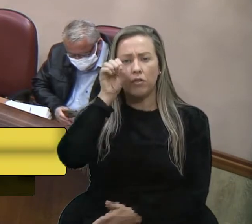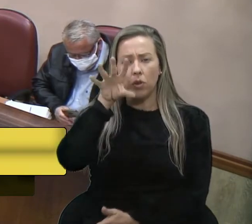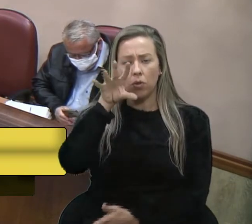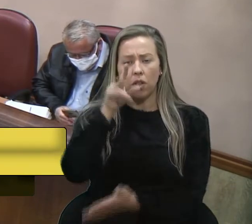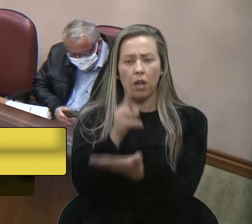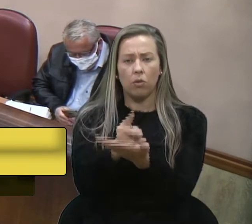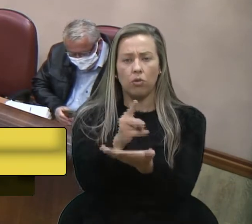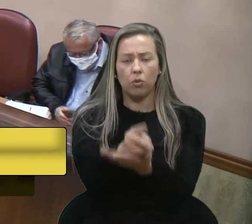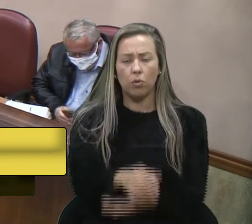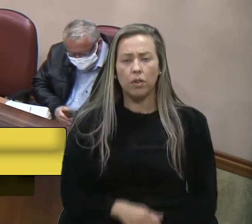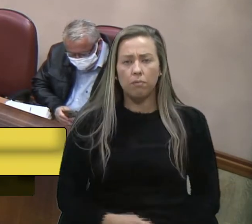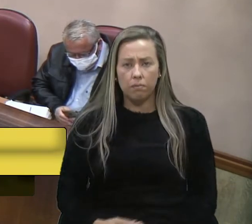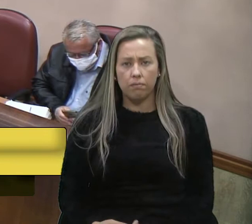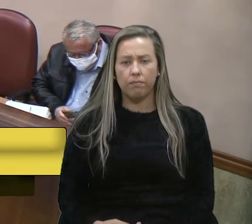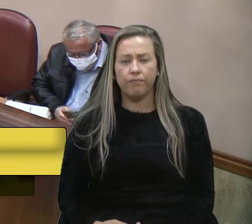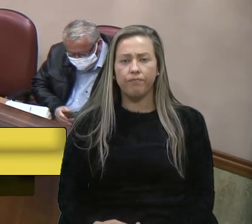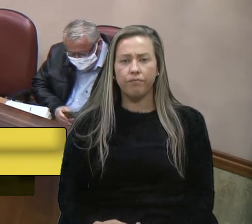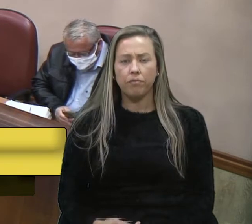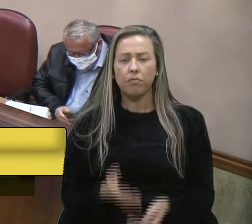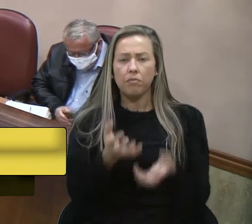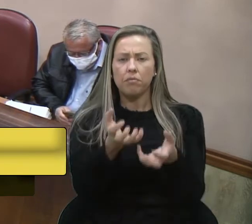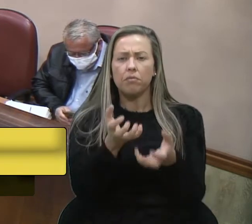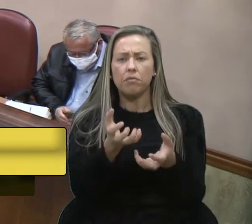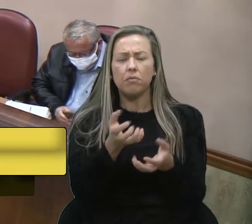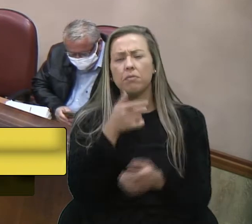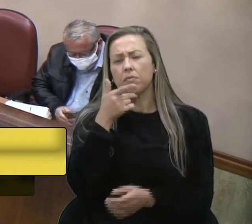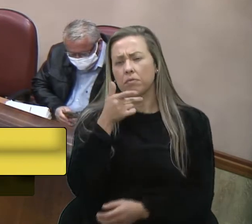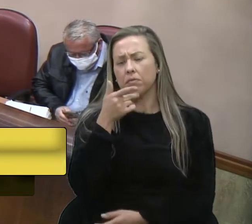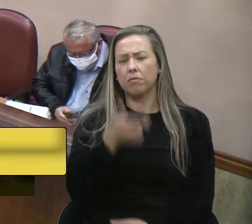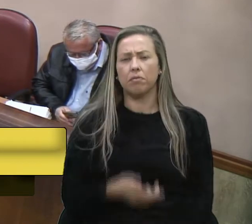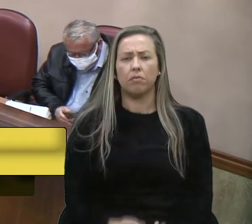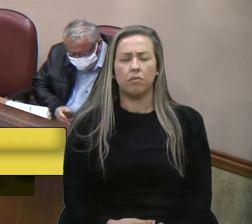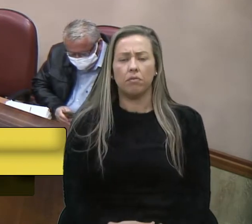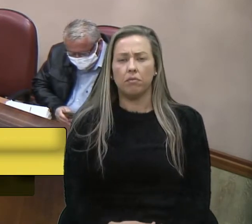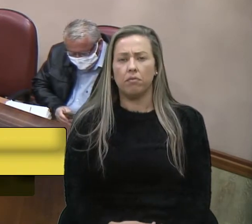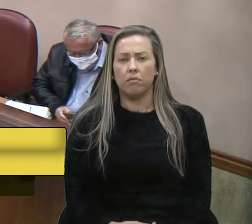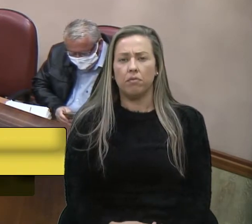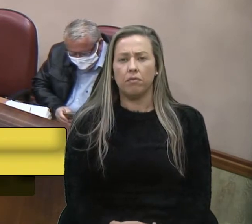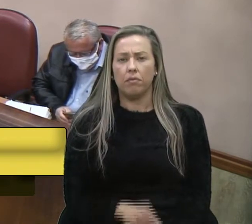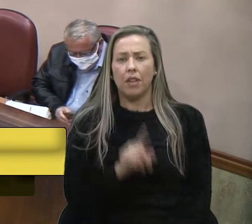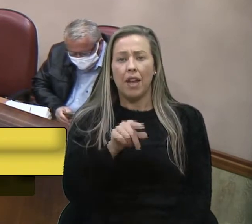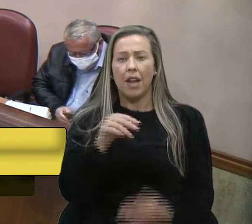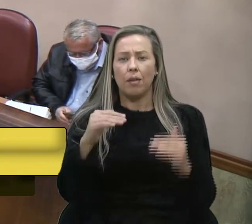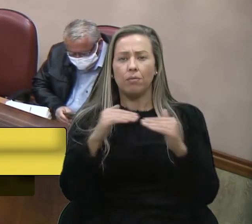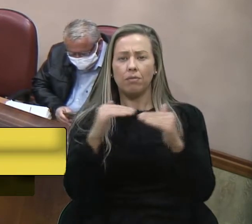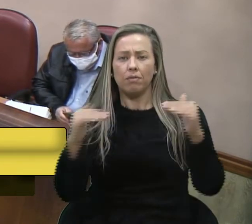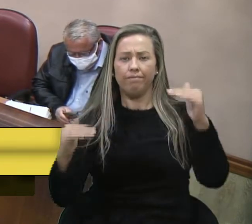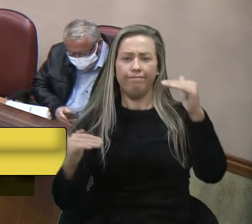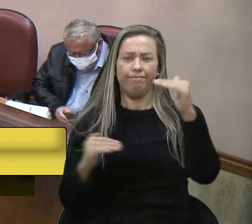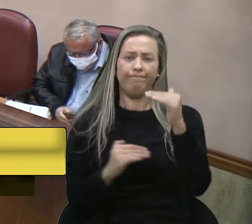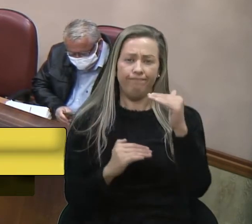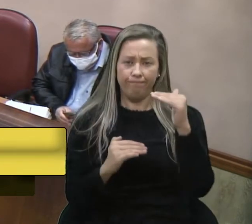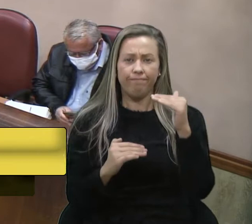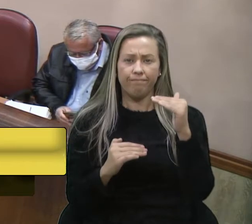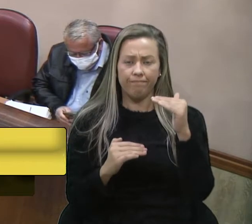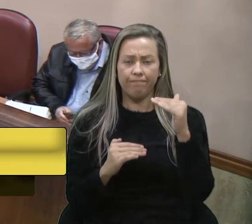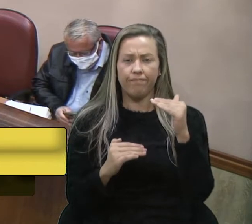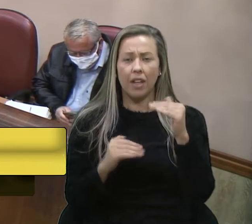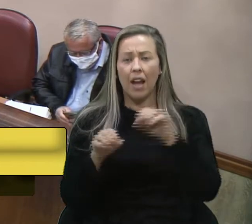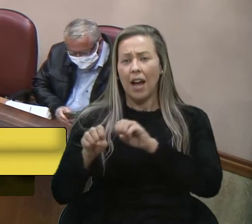palavra. O que eu quero ressaltar aqui? É o desequilíbrio.